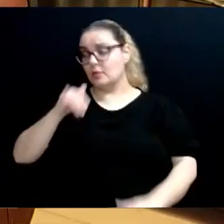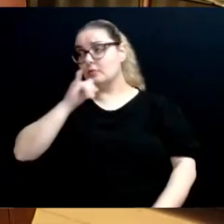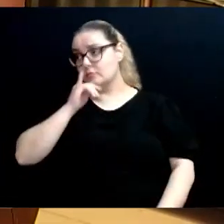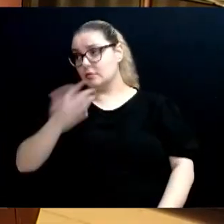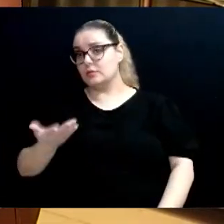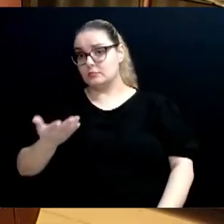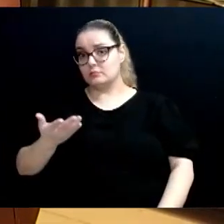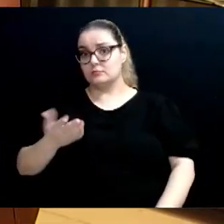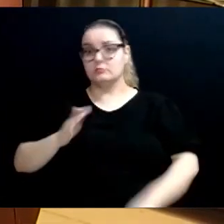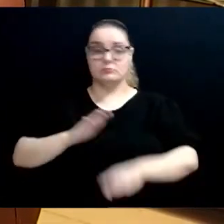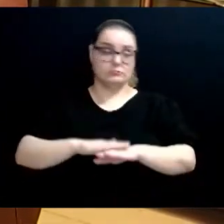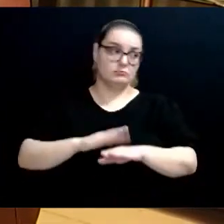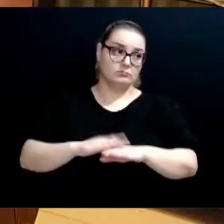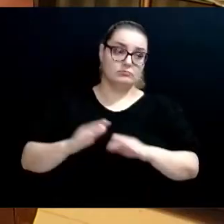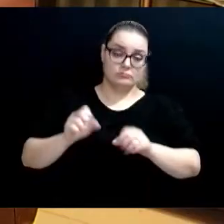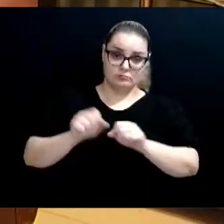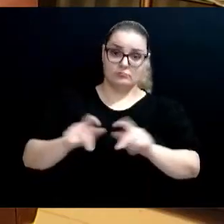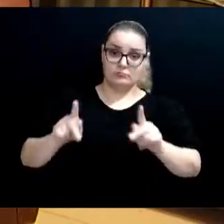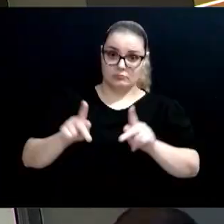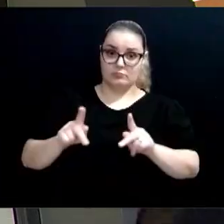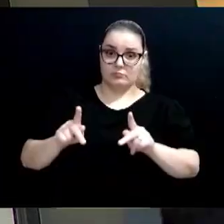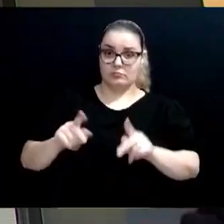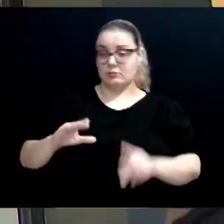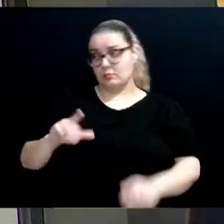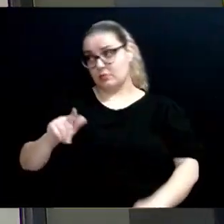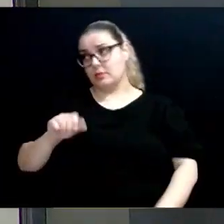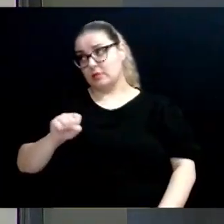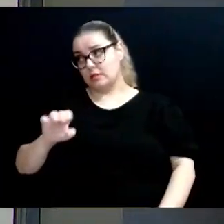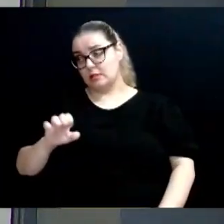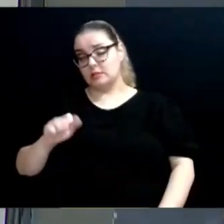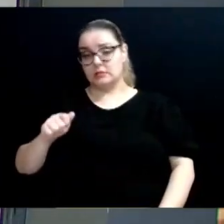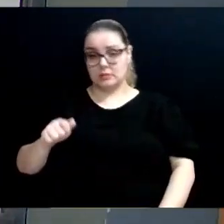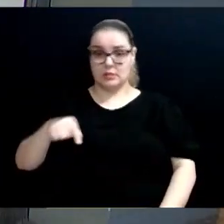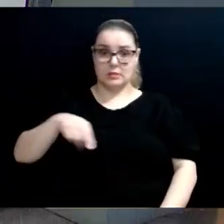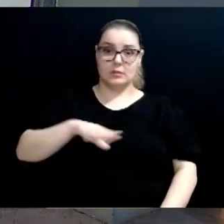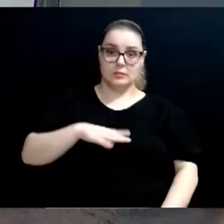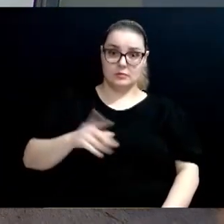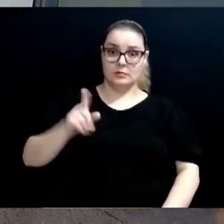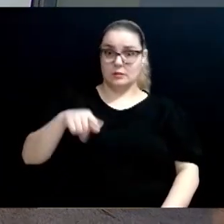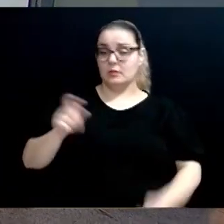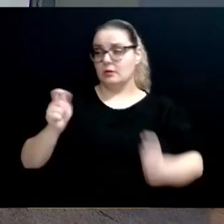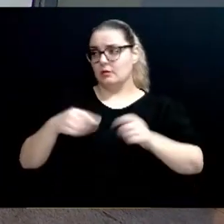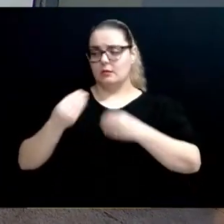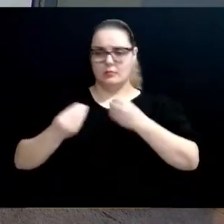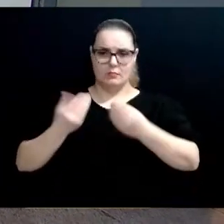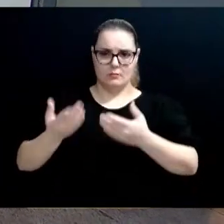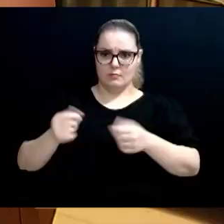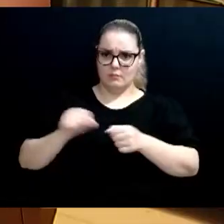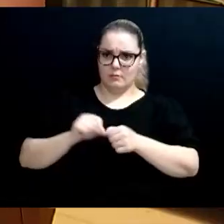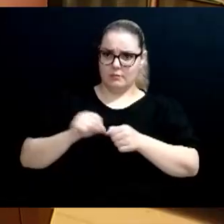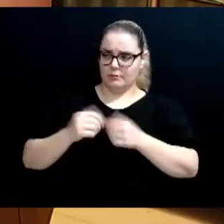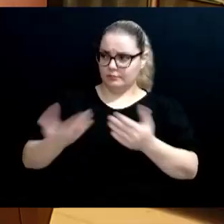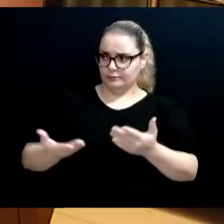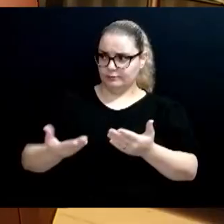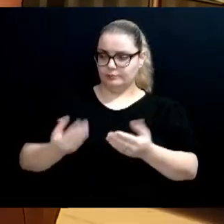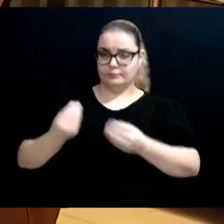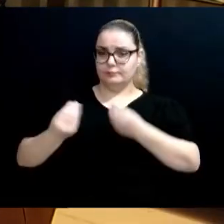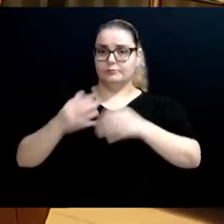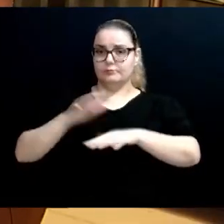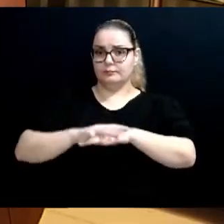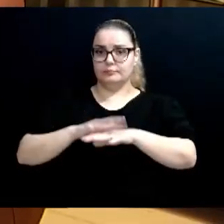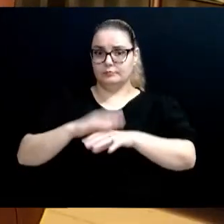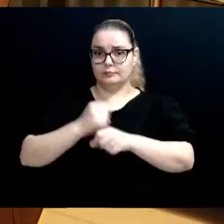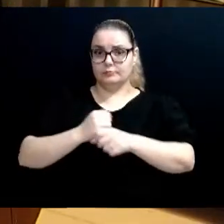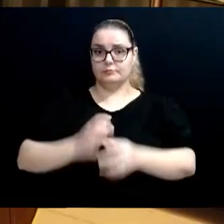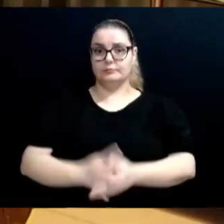Casa 73 é um exemplo, inclusive funcionando em um shopping classe A aqui da cidade, de que é possível. Como que